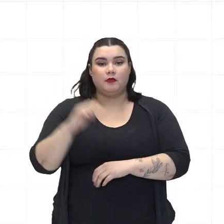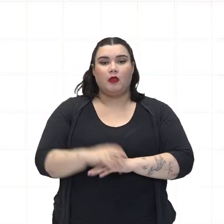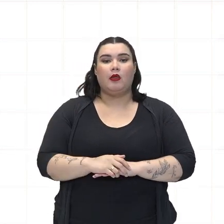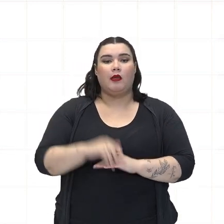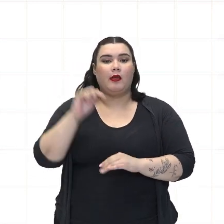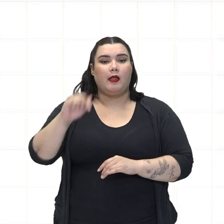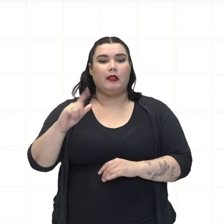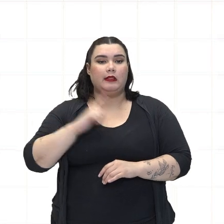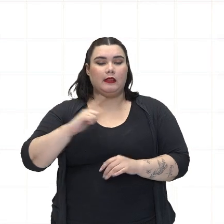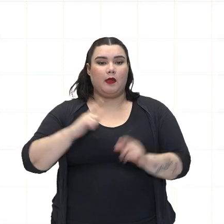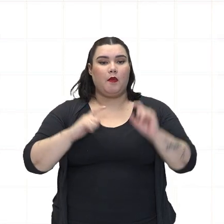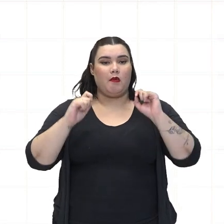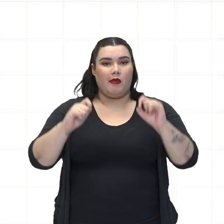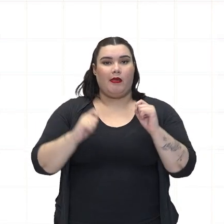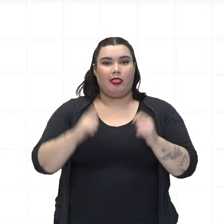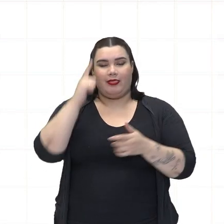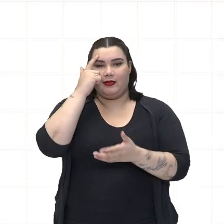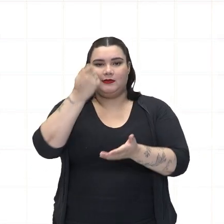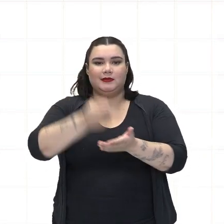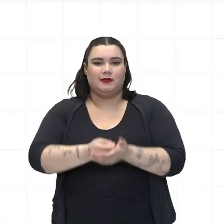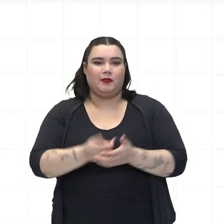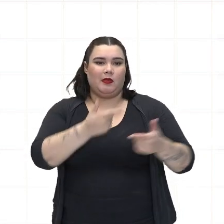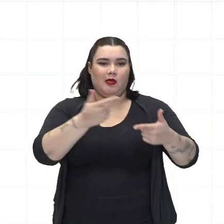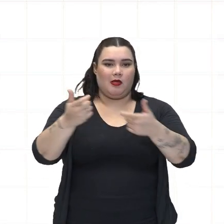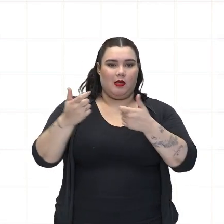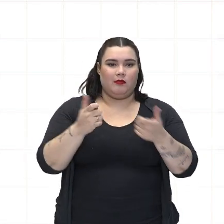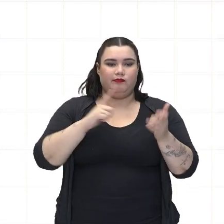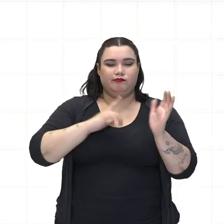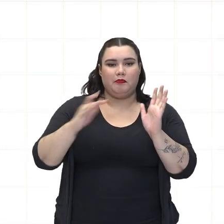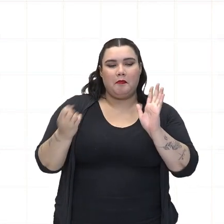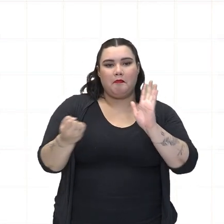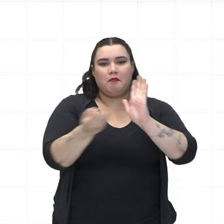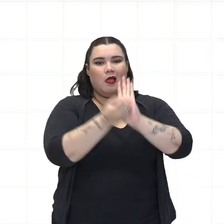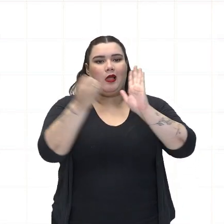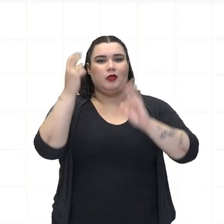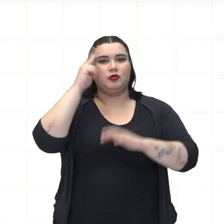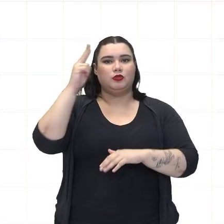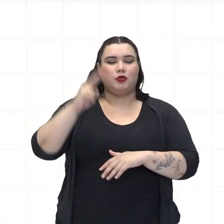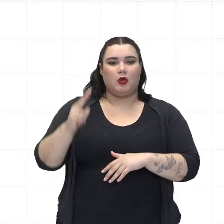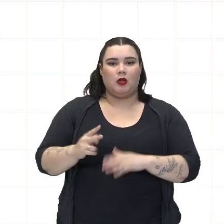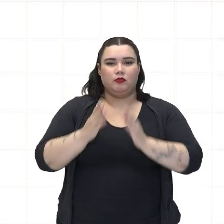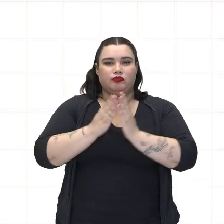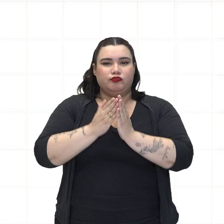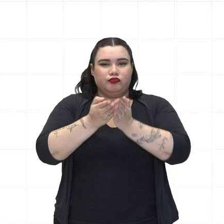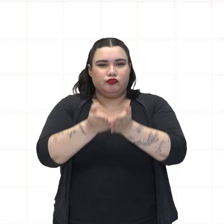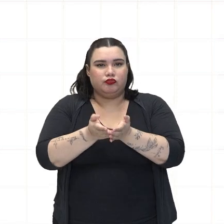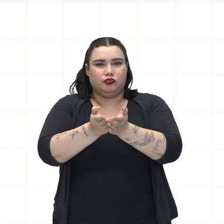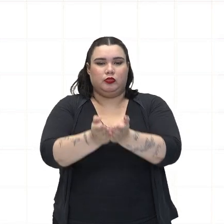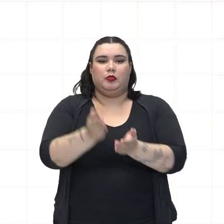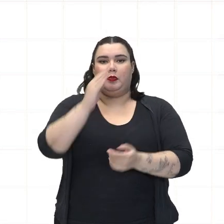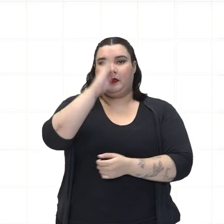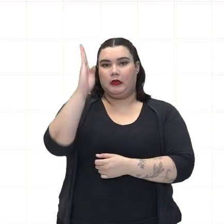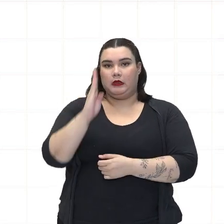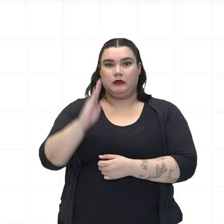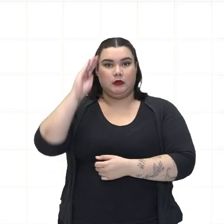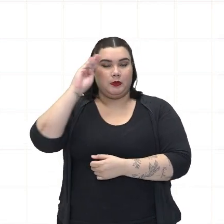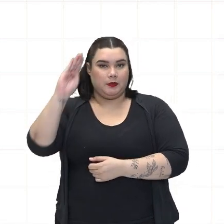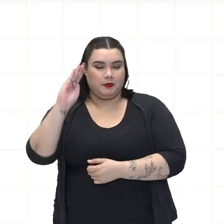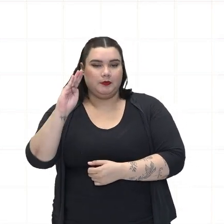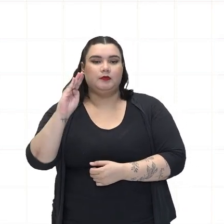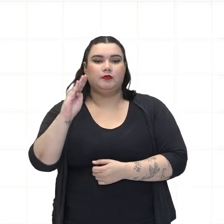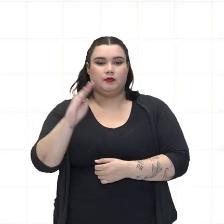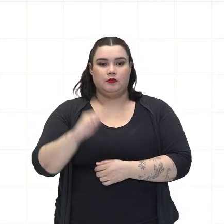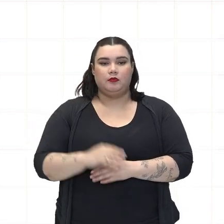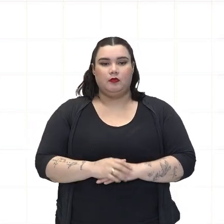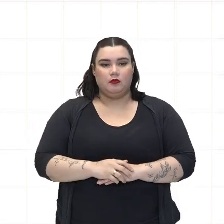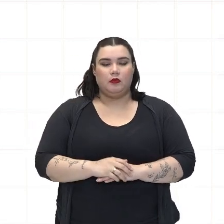guerra e consolidou como um dos maiores trunfos da história da Marinha do Brasil, a